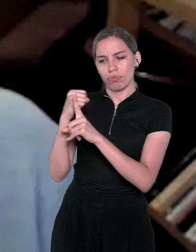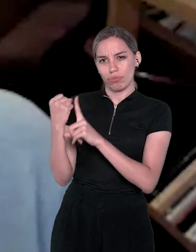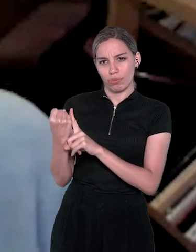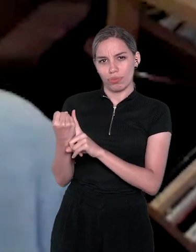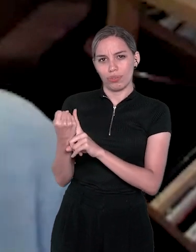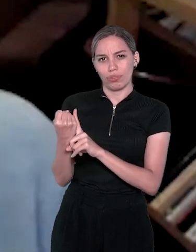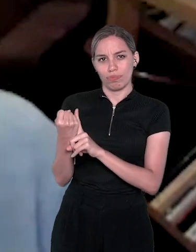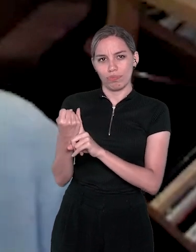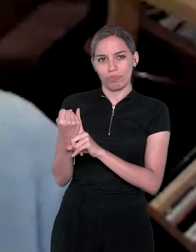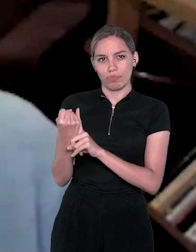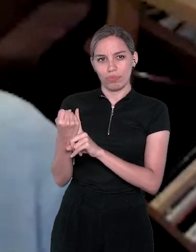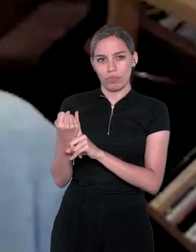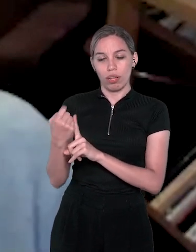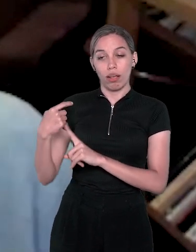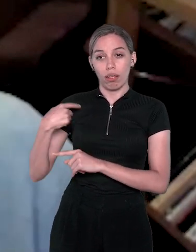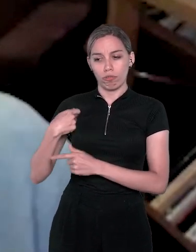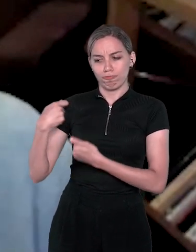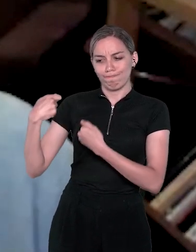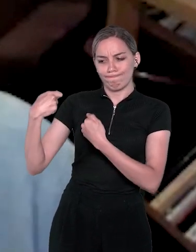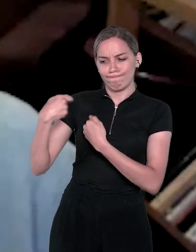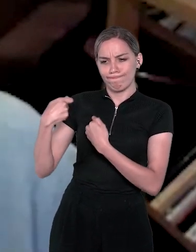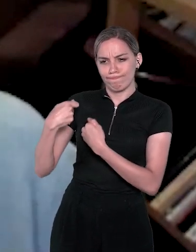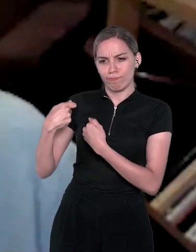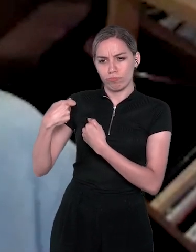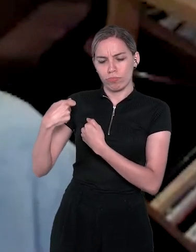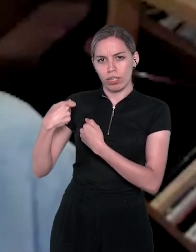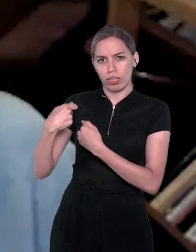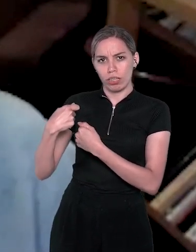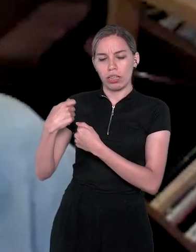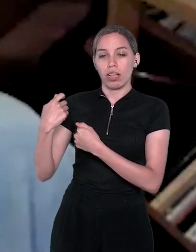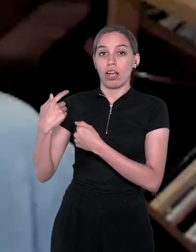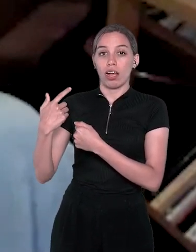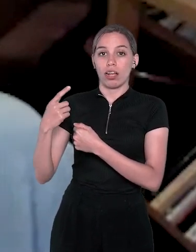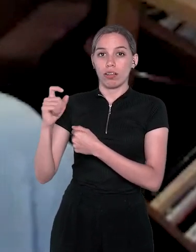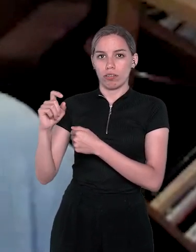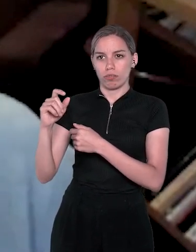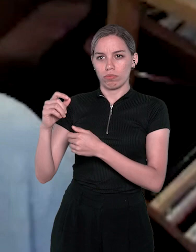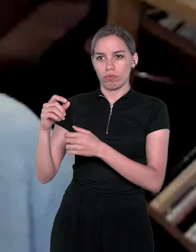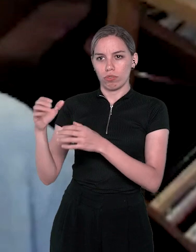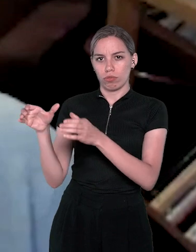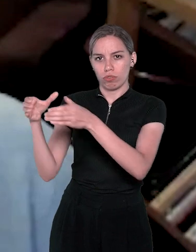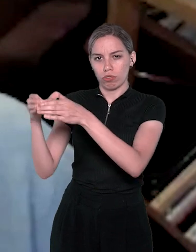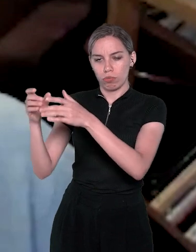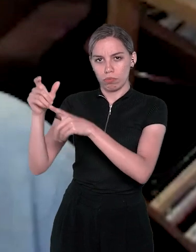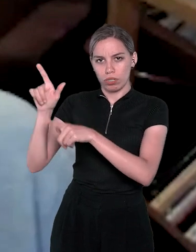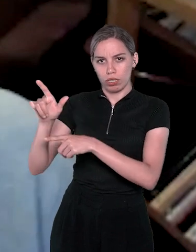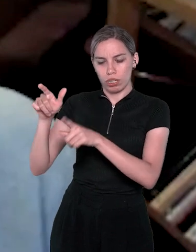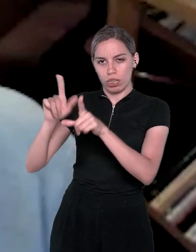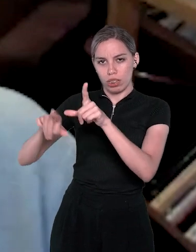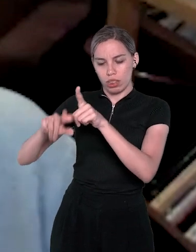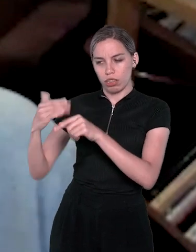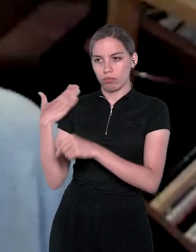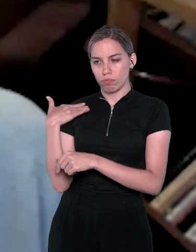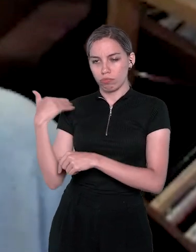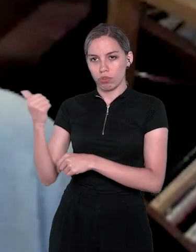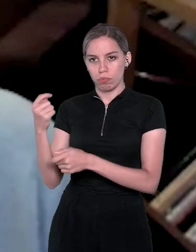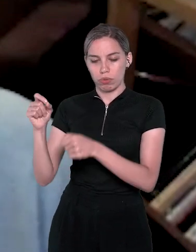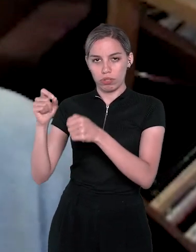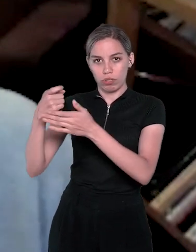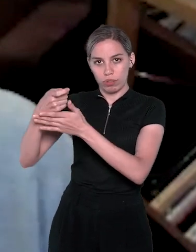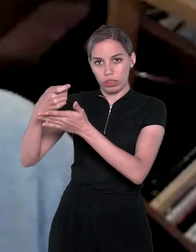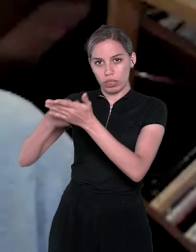na verdade, sociológica, né? Eu fui provocado pela Companhia das Letras para escrever um texto para uma